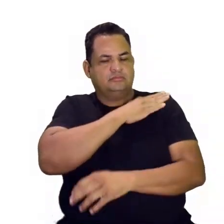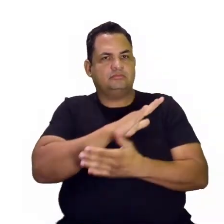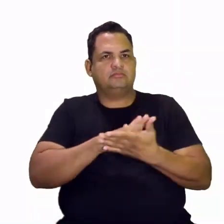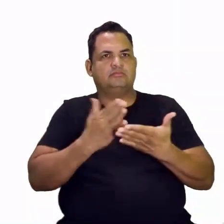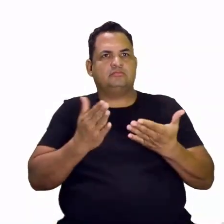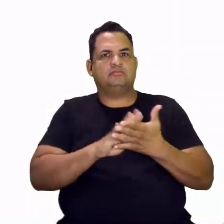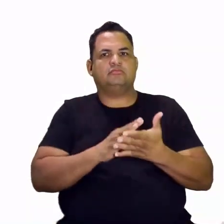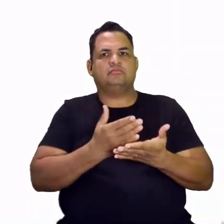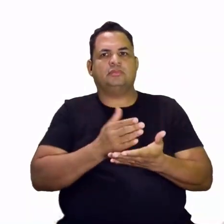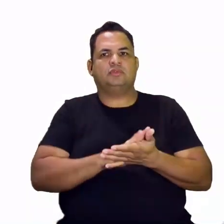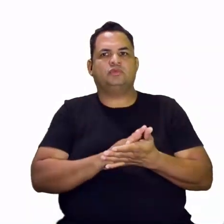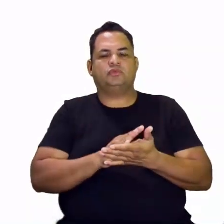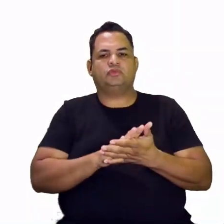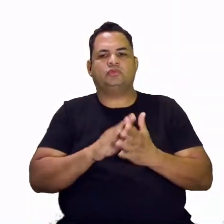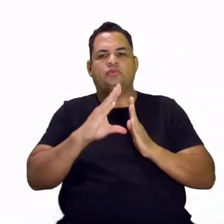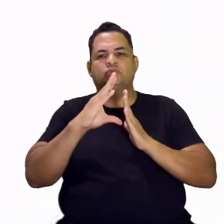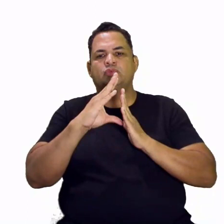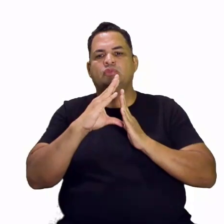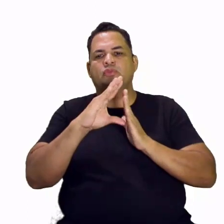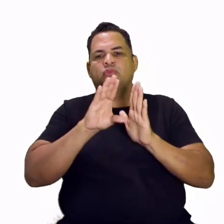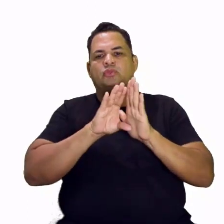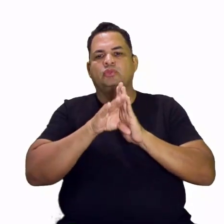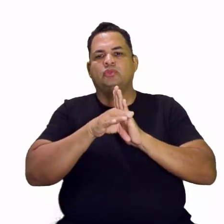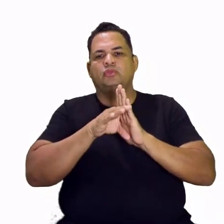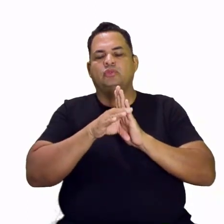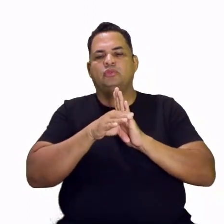de ciências,